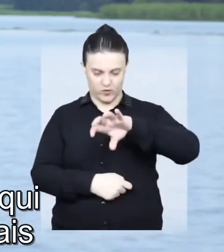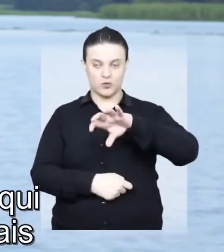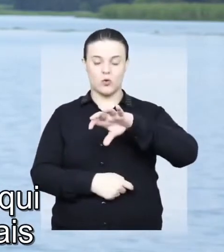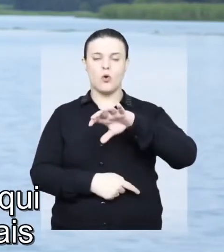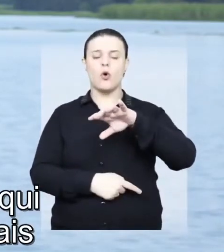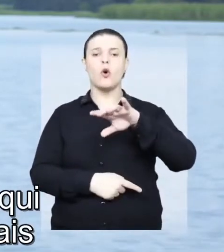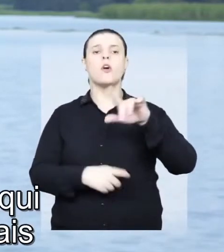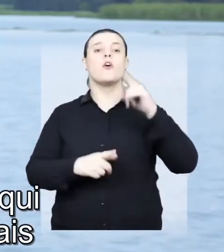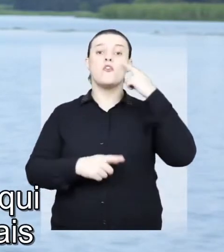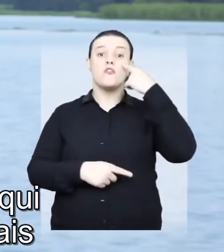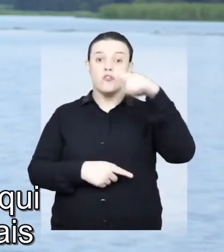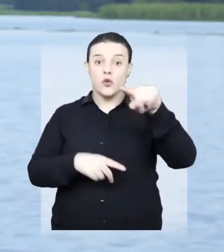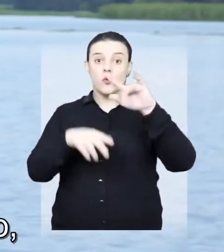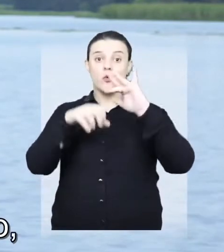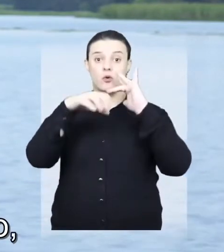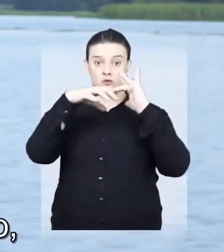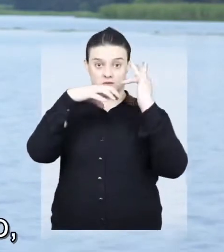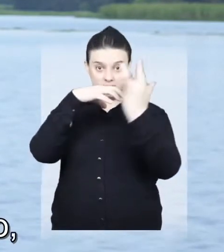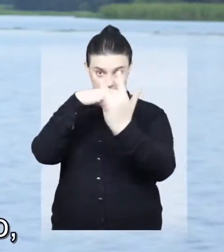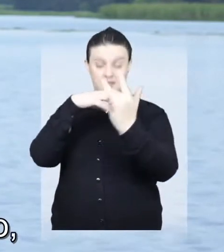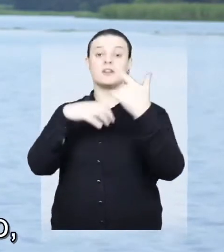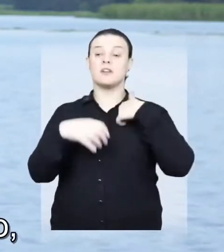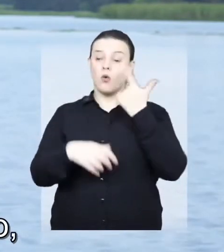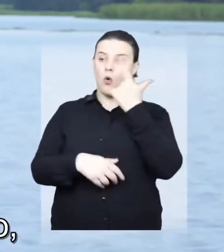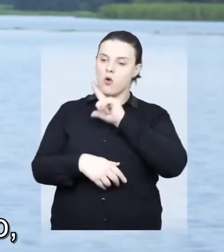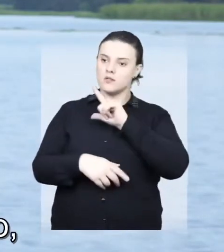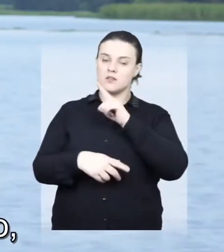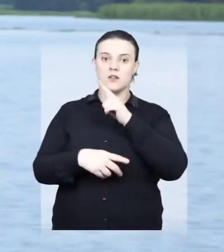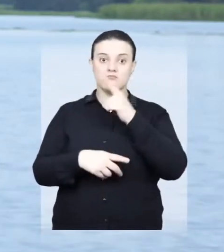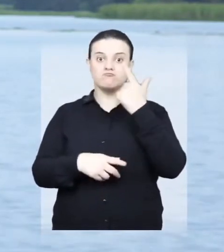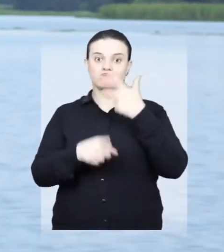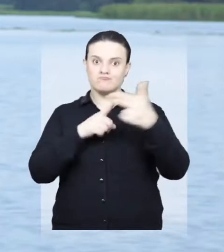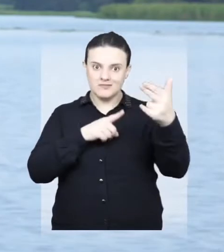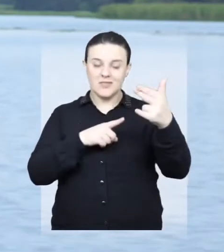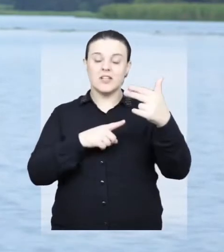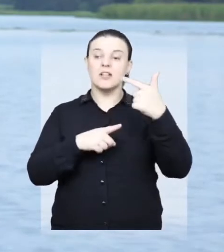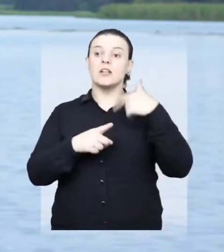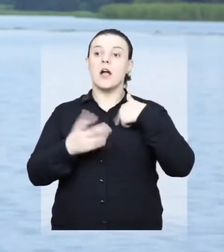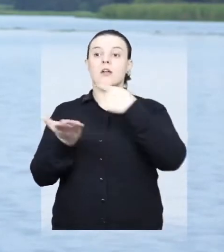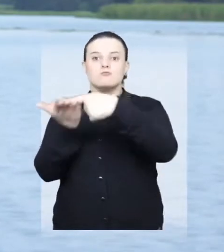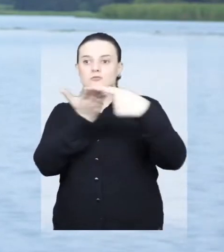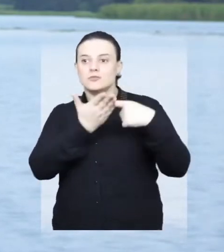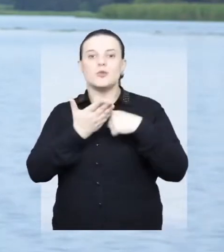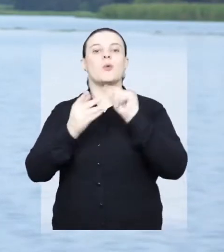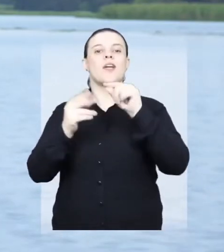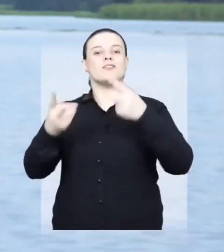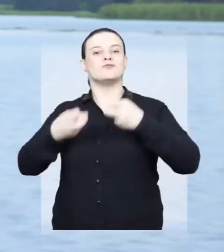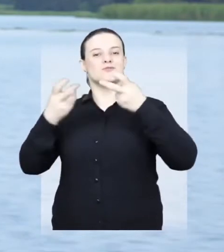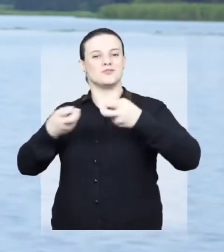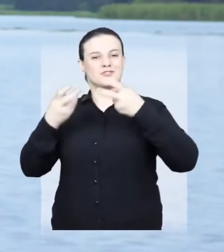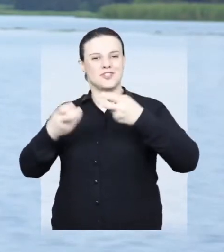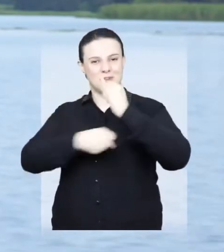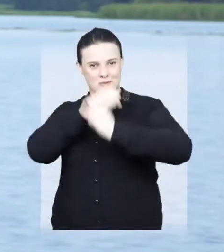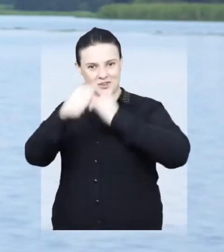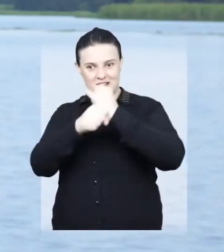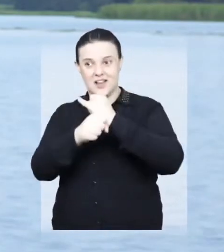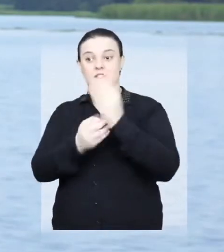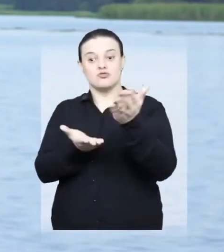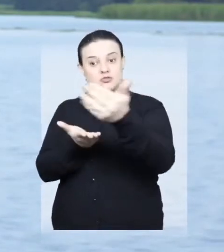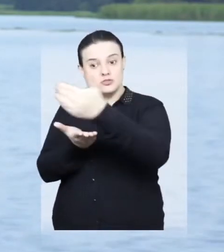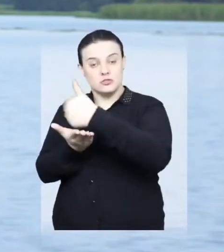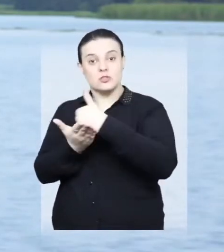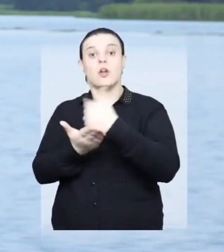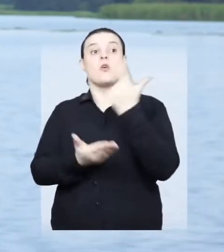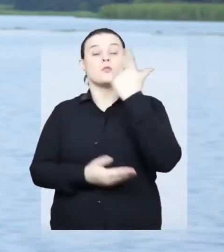nas redes sociais a vaga que eu tinha conquistado, mobilizou uma vaquinha virtual e a partir daí eu